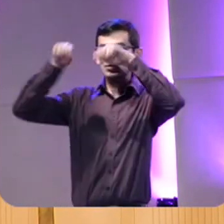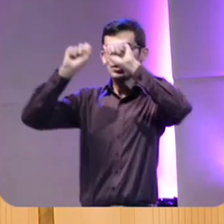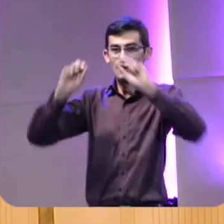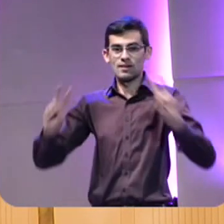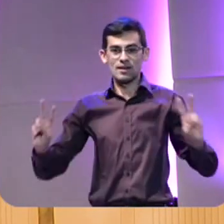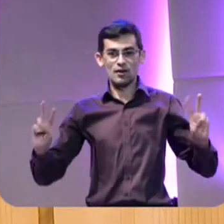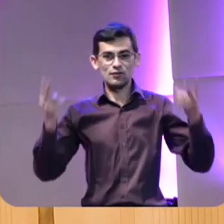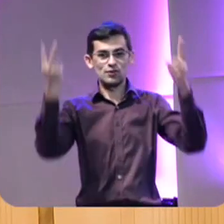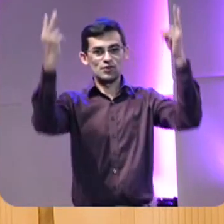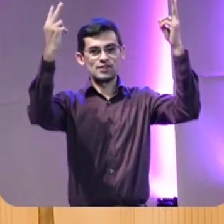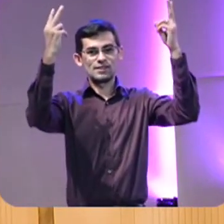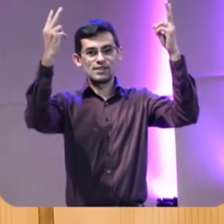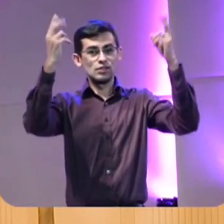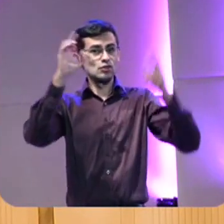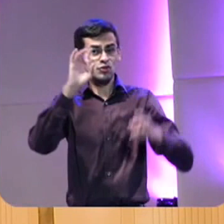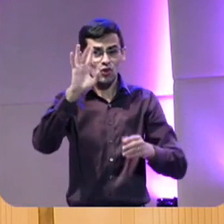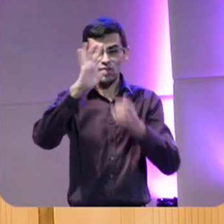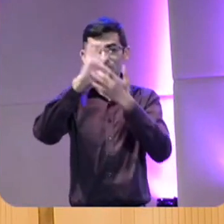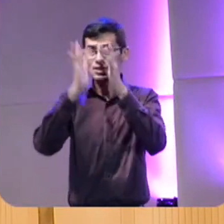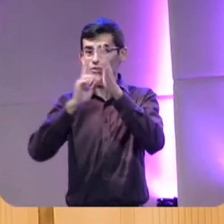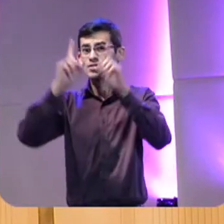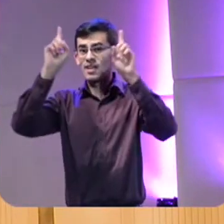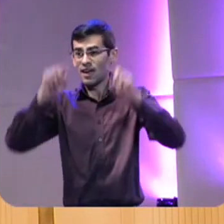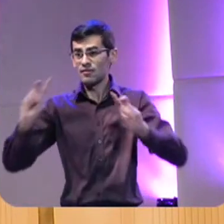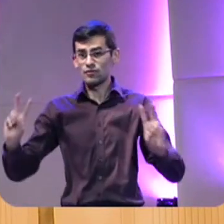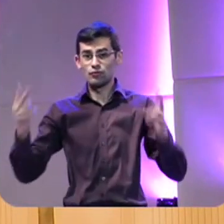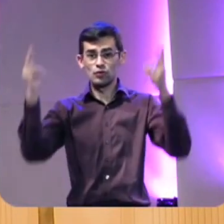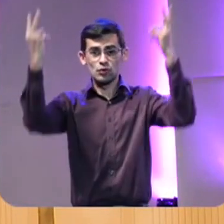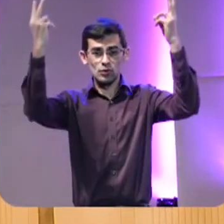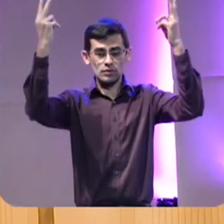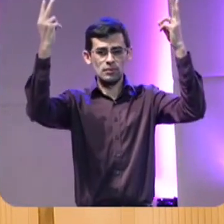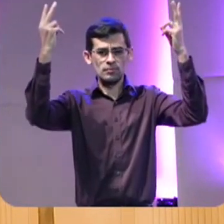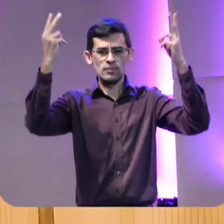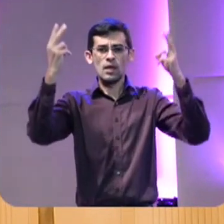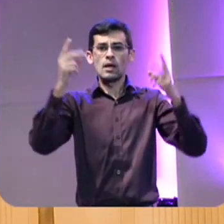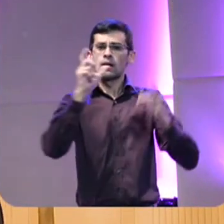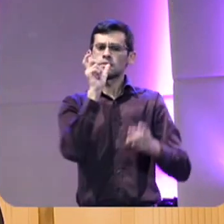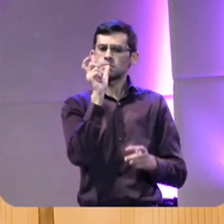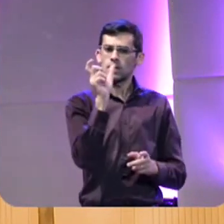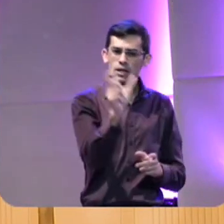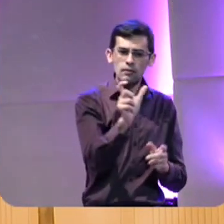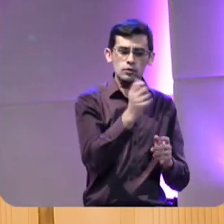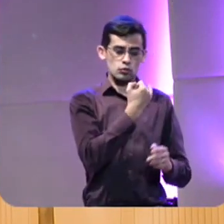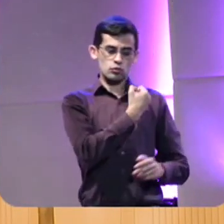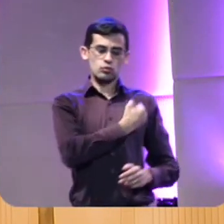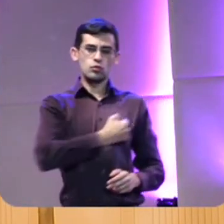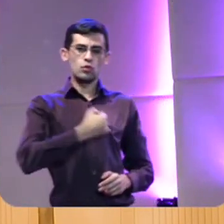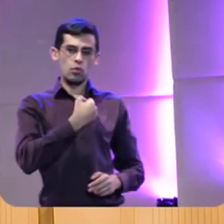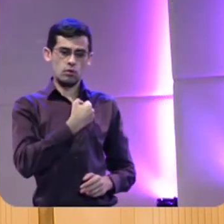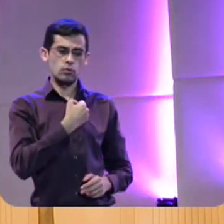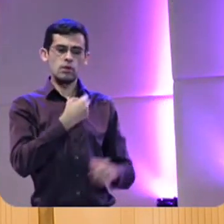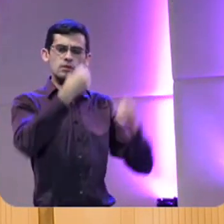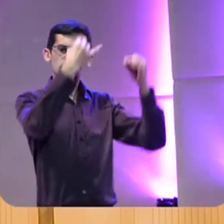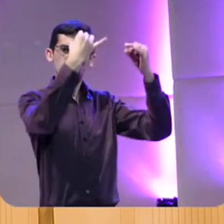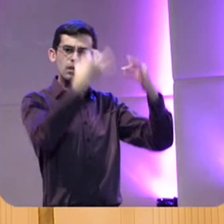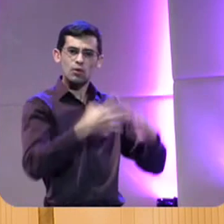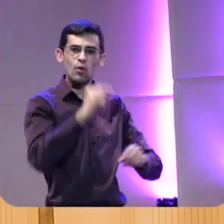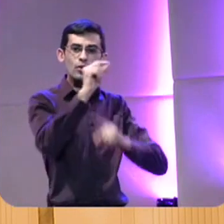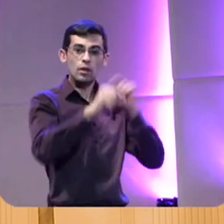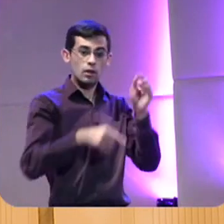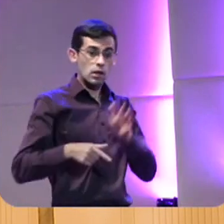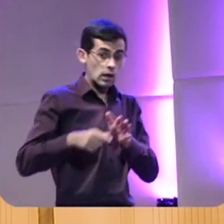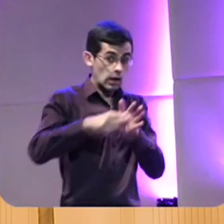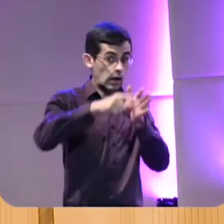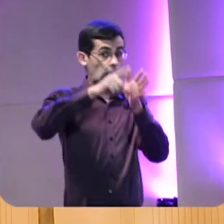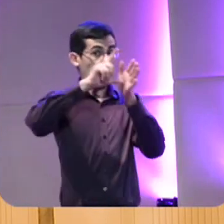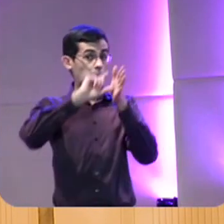é o vitorioso. É interessante que essas palavras que Jesus falou no Evangelho de João foram ditas antes